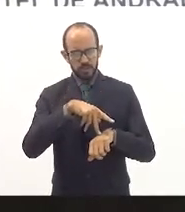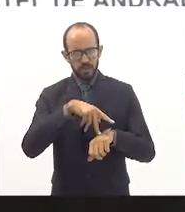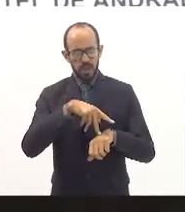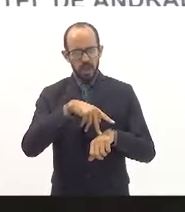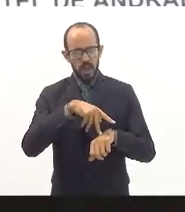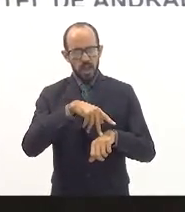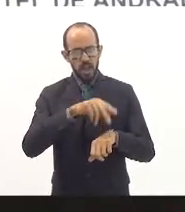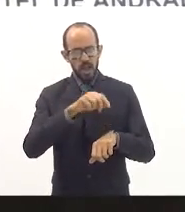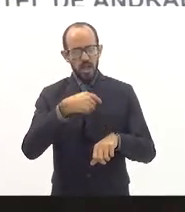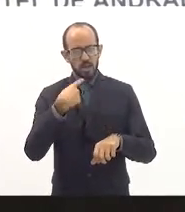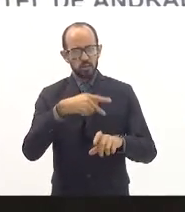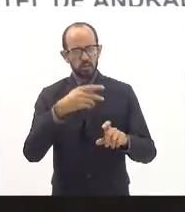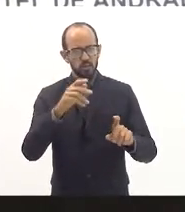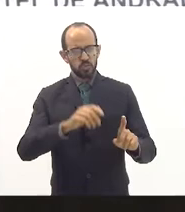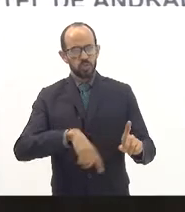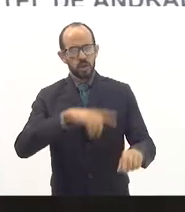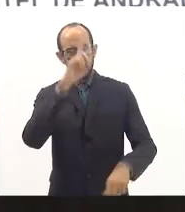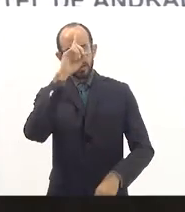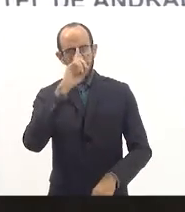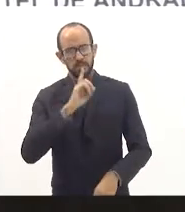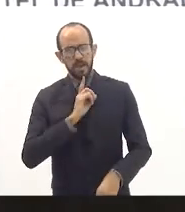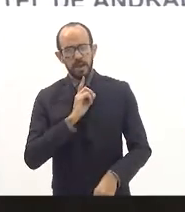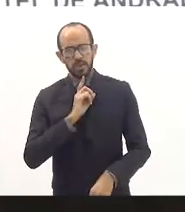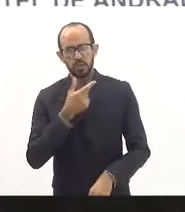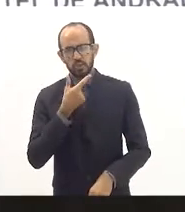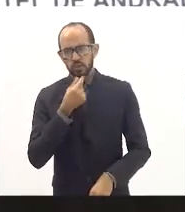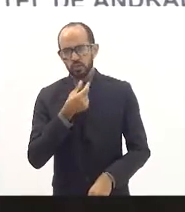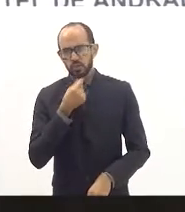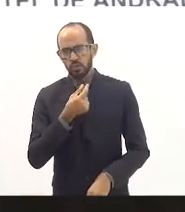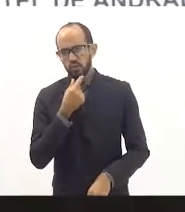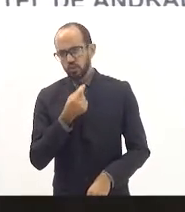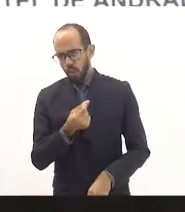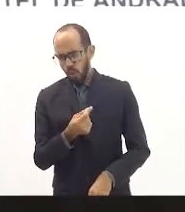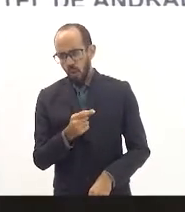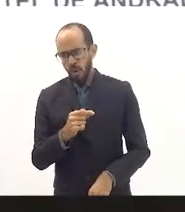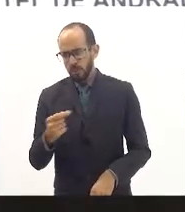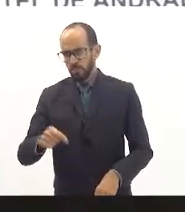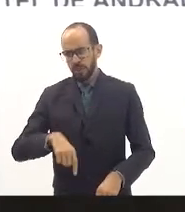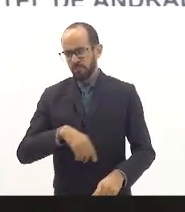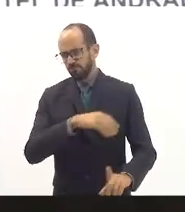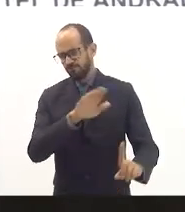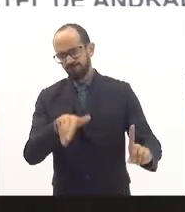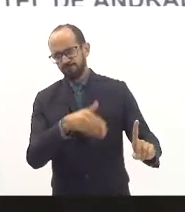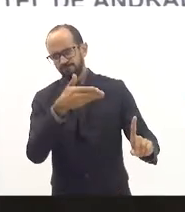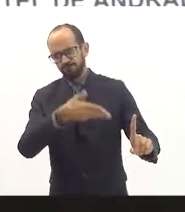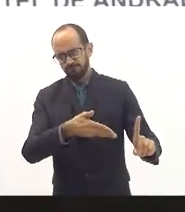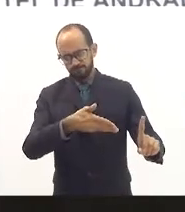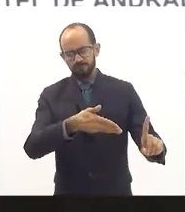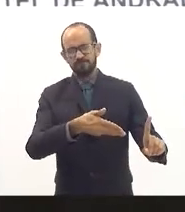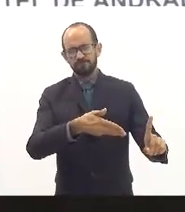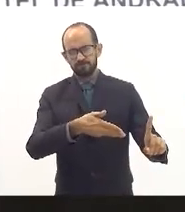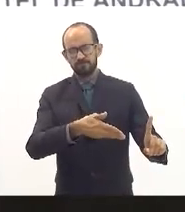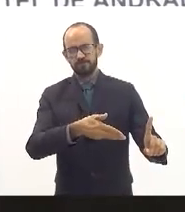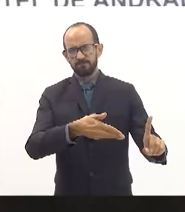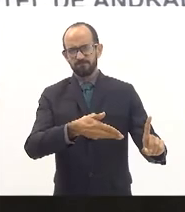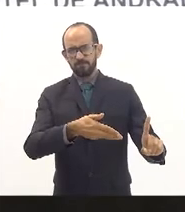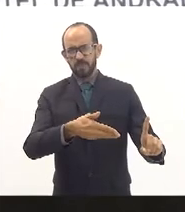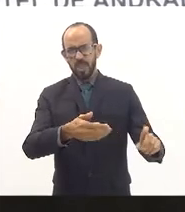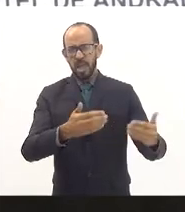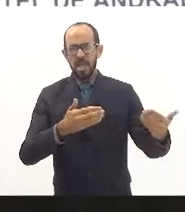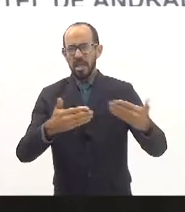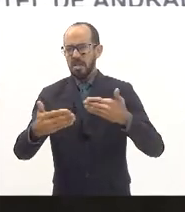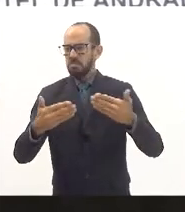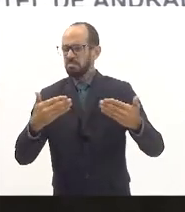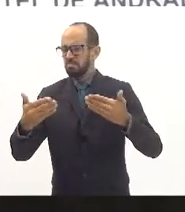público, digno e honrado, contrasta e se agiganta diante do